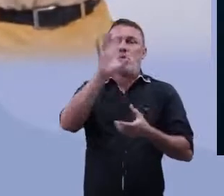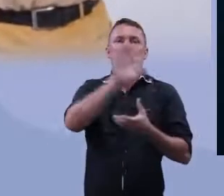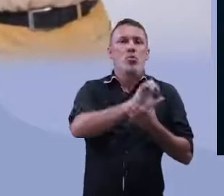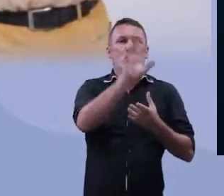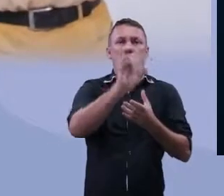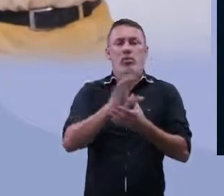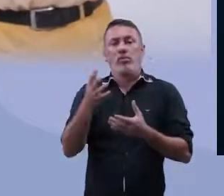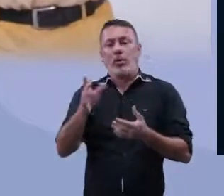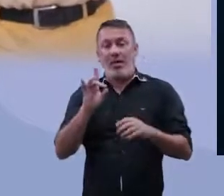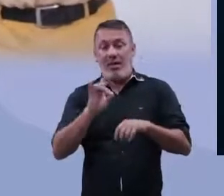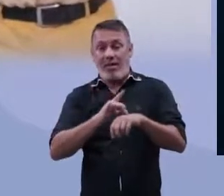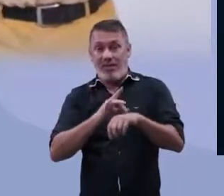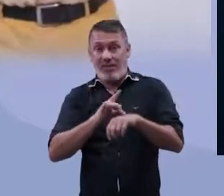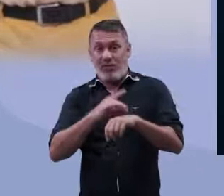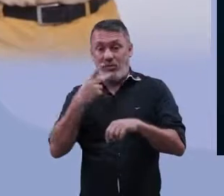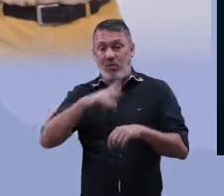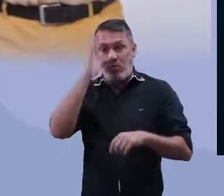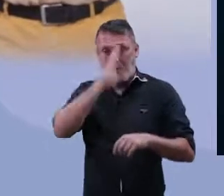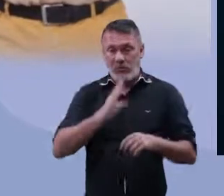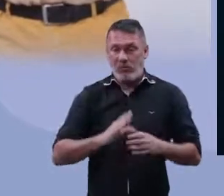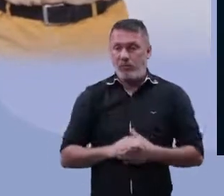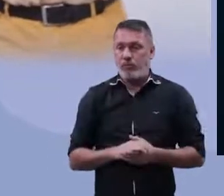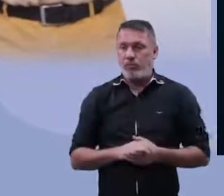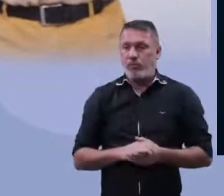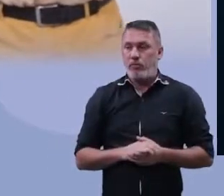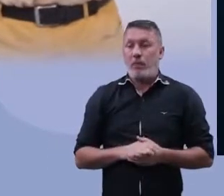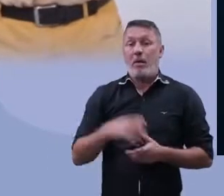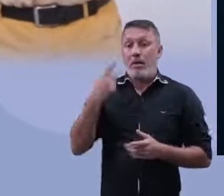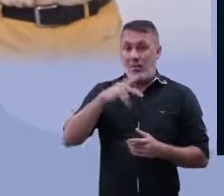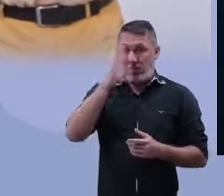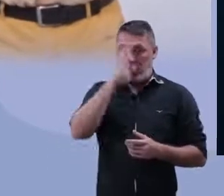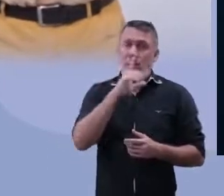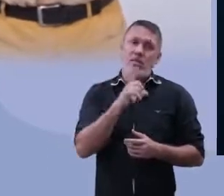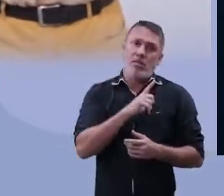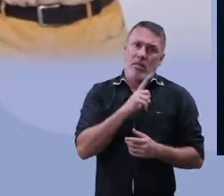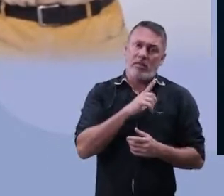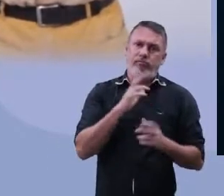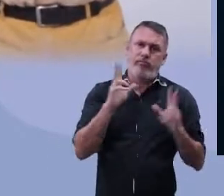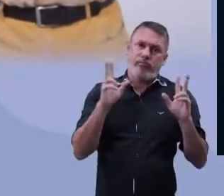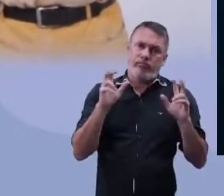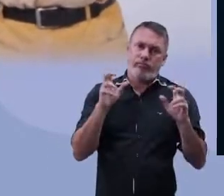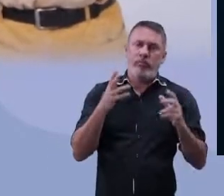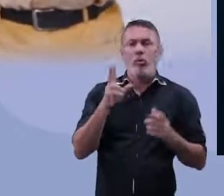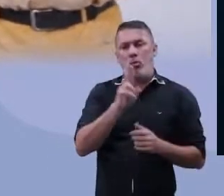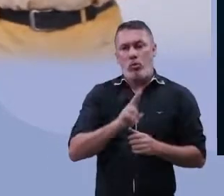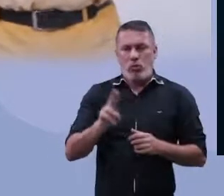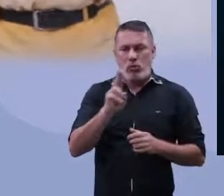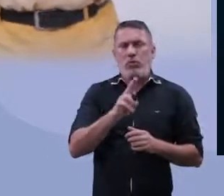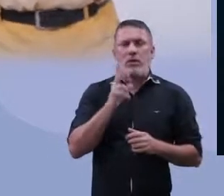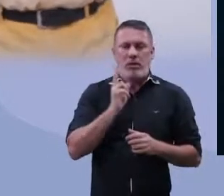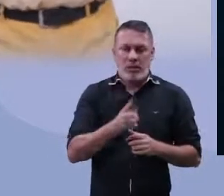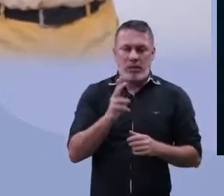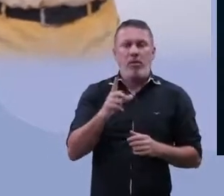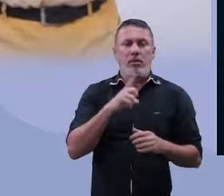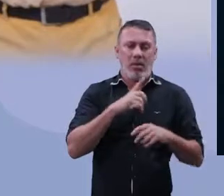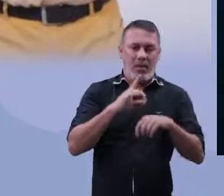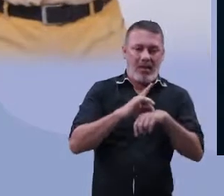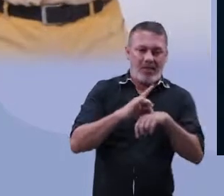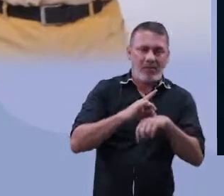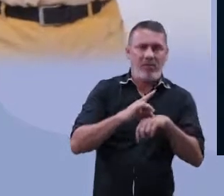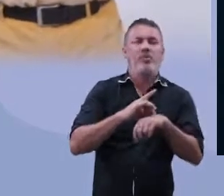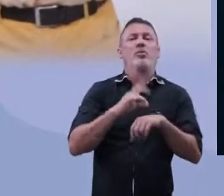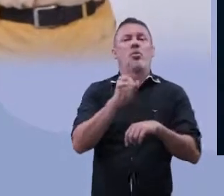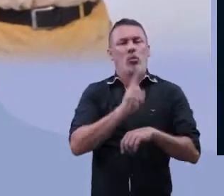Então, o carvão mineral, né, o Brasil tem, teoricamente, um uso contínuo do carvão